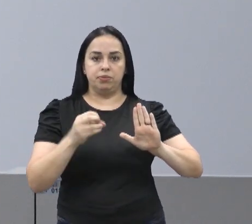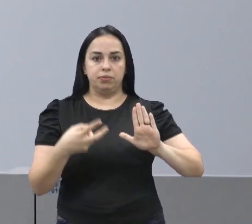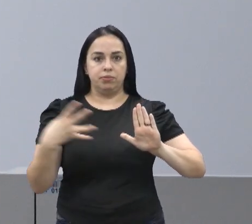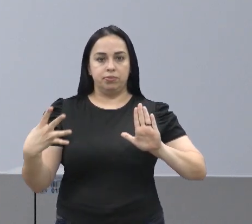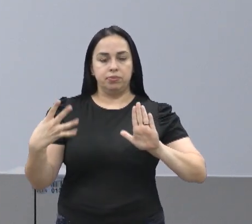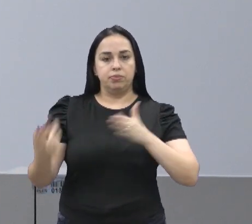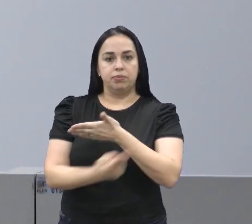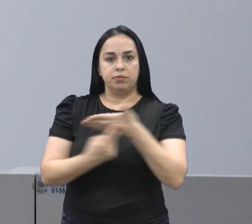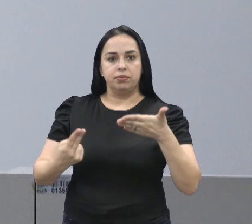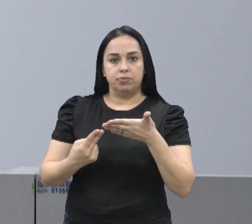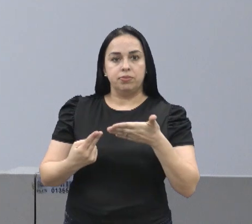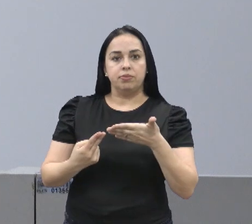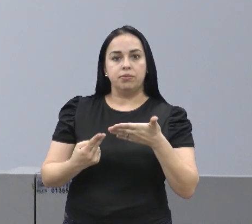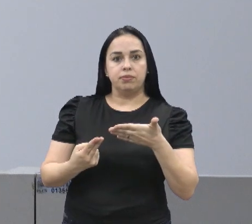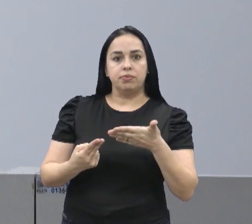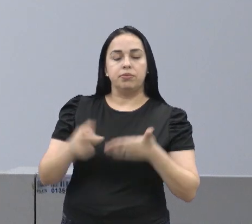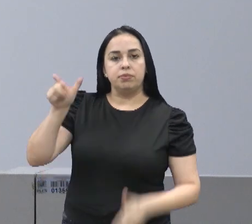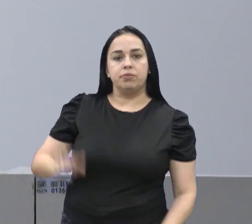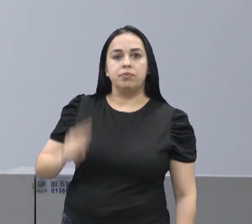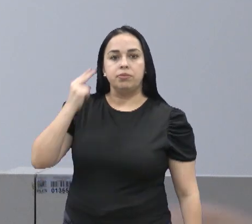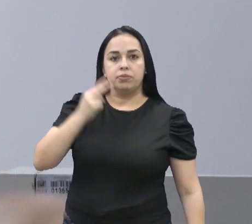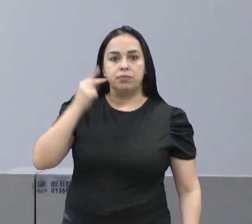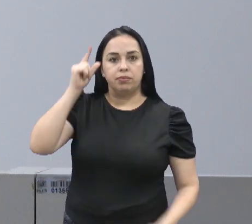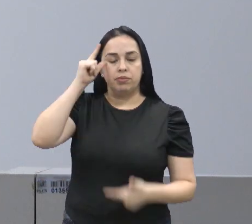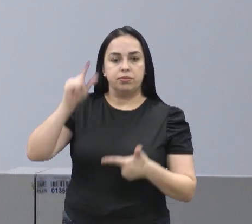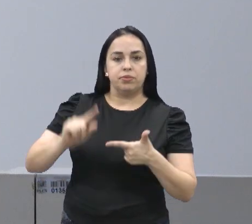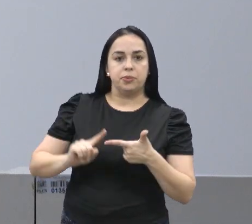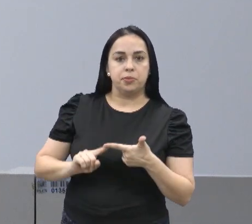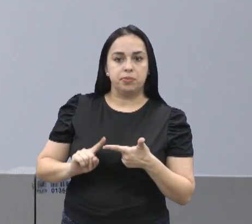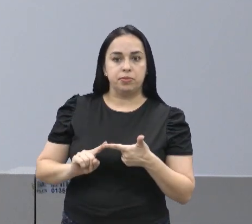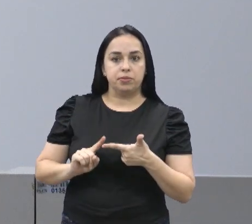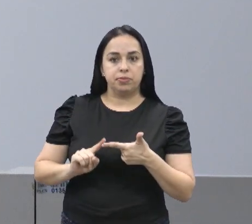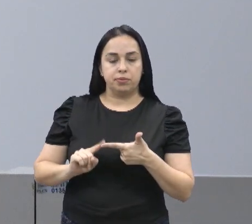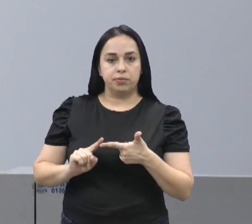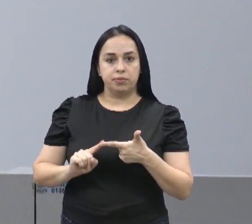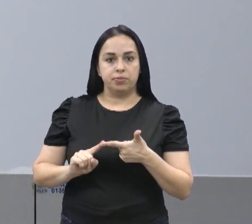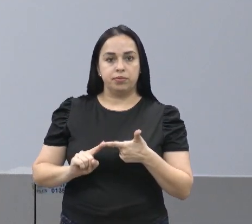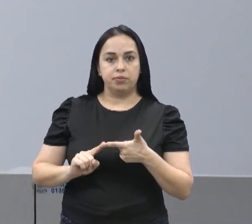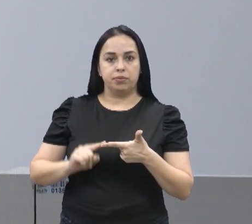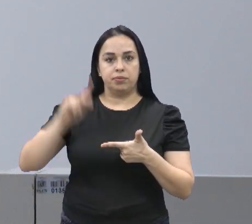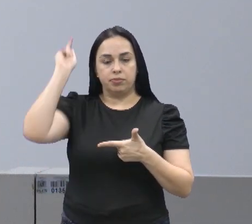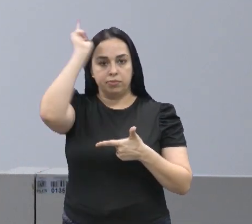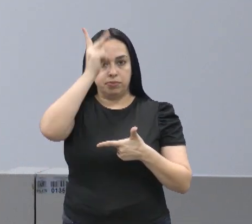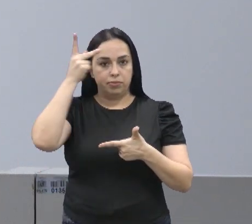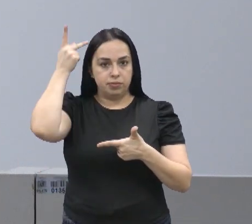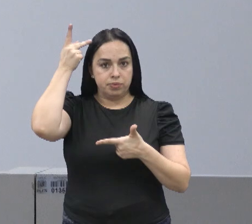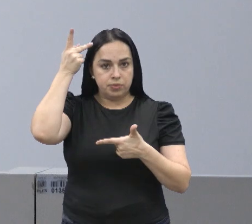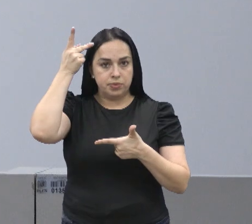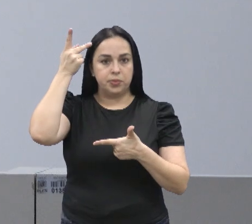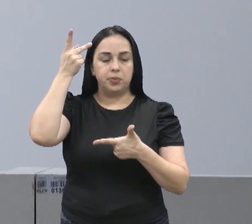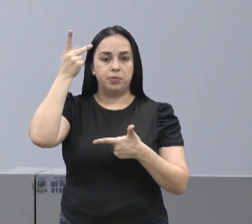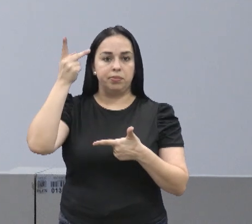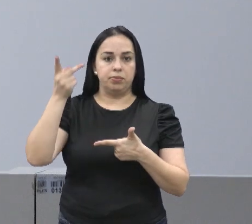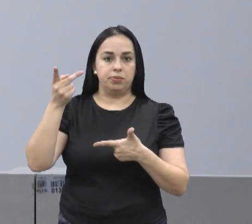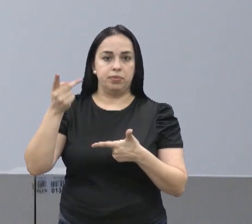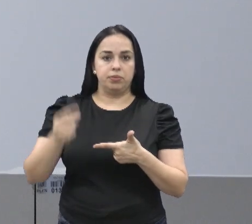26/2024. Autoria, vereadores Lino Bispo e Fernando Petit.